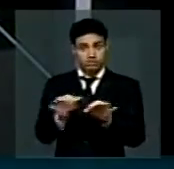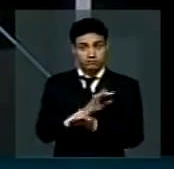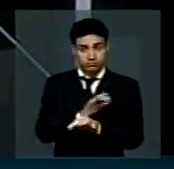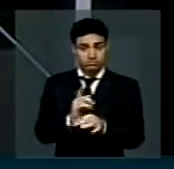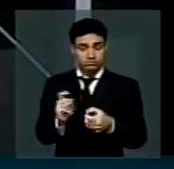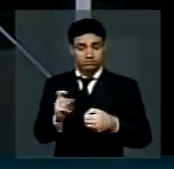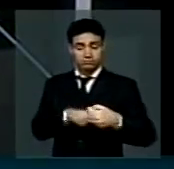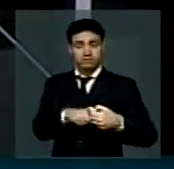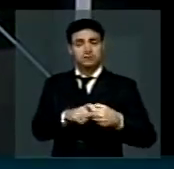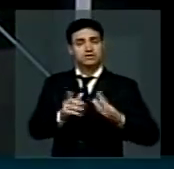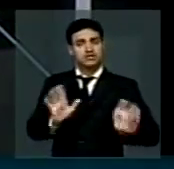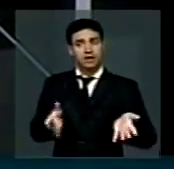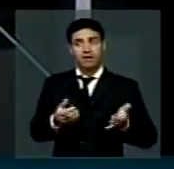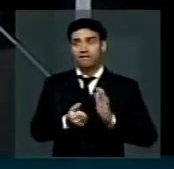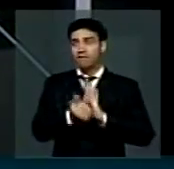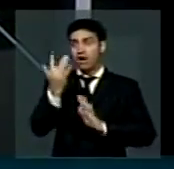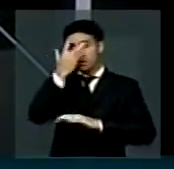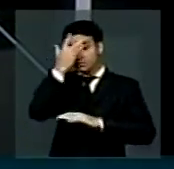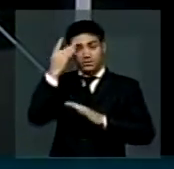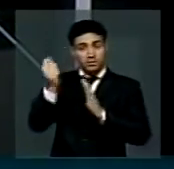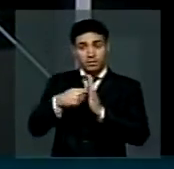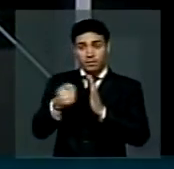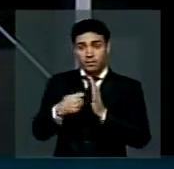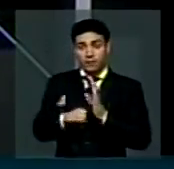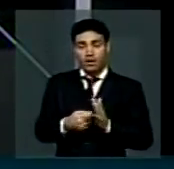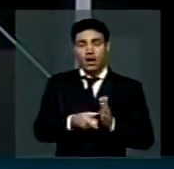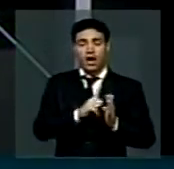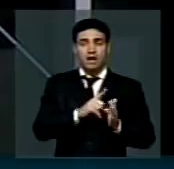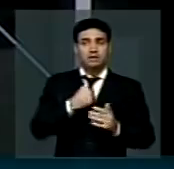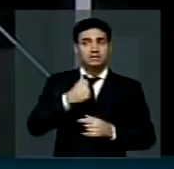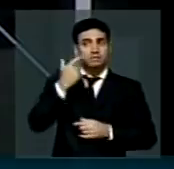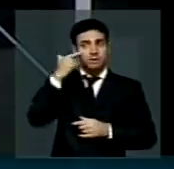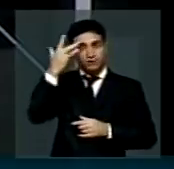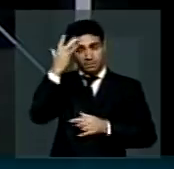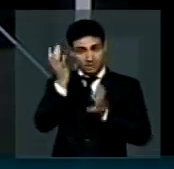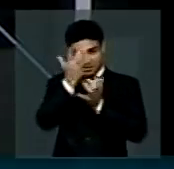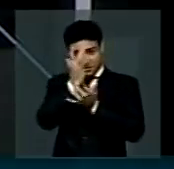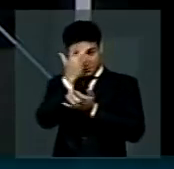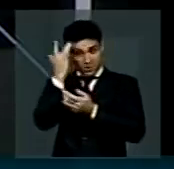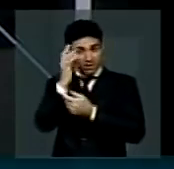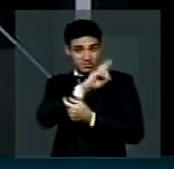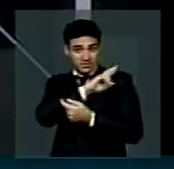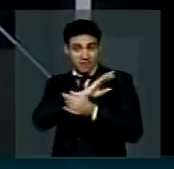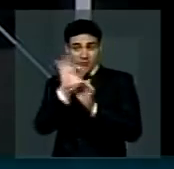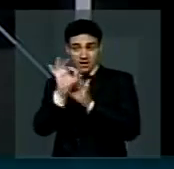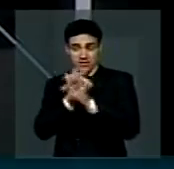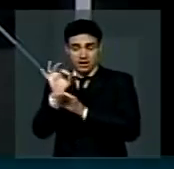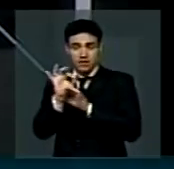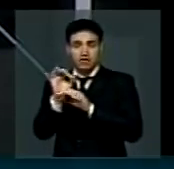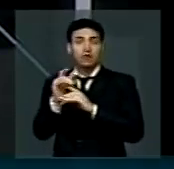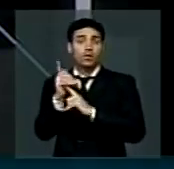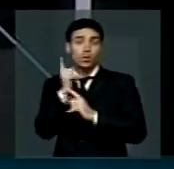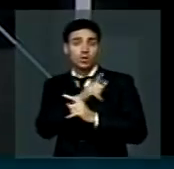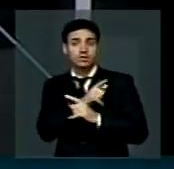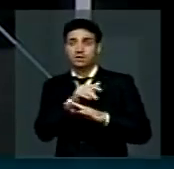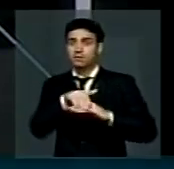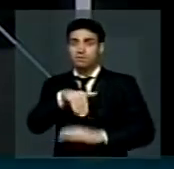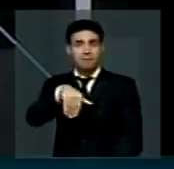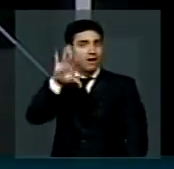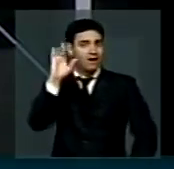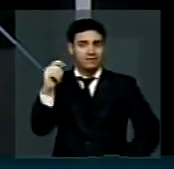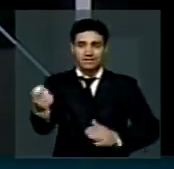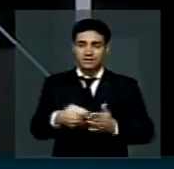ultrapassou a quantidade de adesões inicialmente prevista pelos organizados. São mais de 110 mil